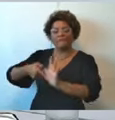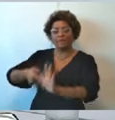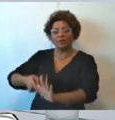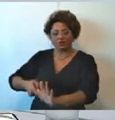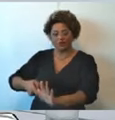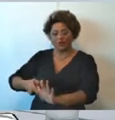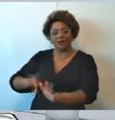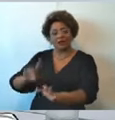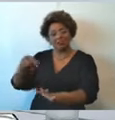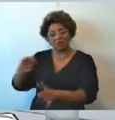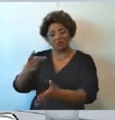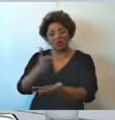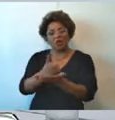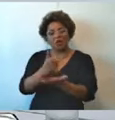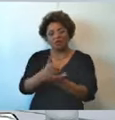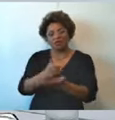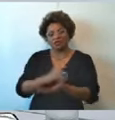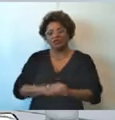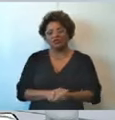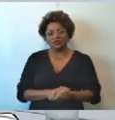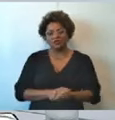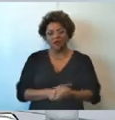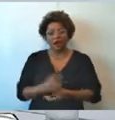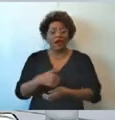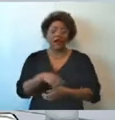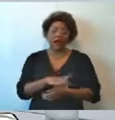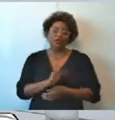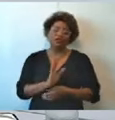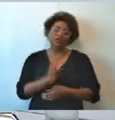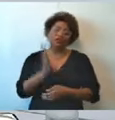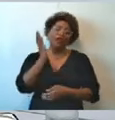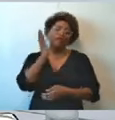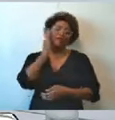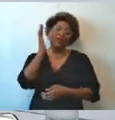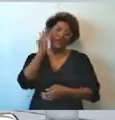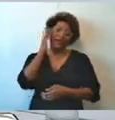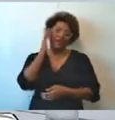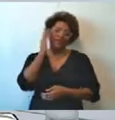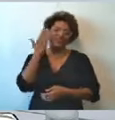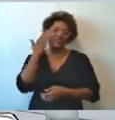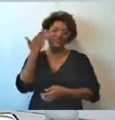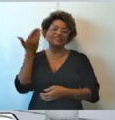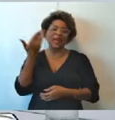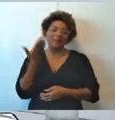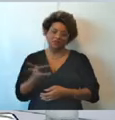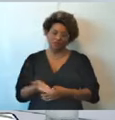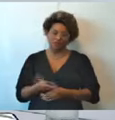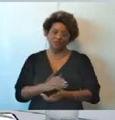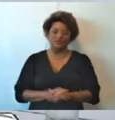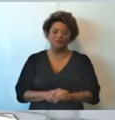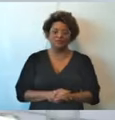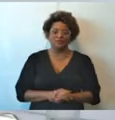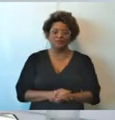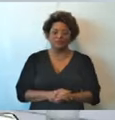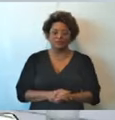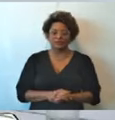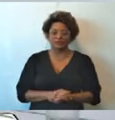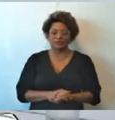uma coisa que é entendida na categoria, quando se fala assim, vamos ter faixa azul. Todo mundo entende isso,